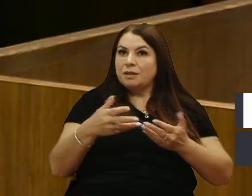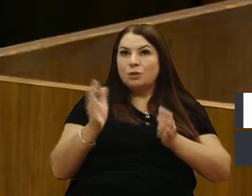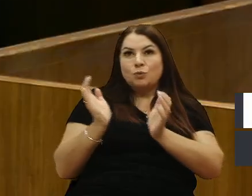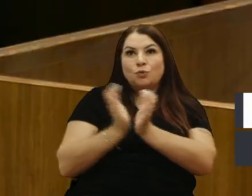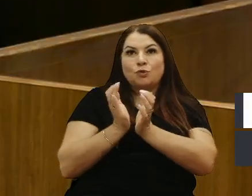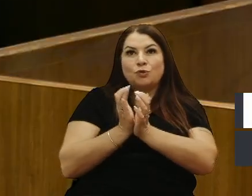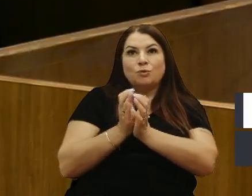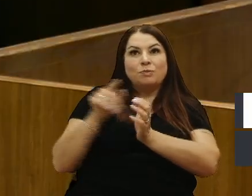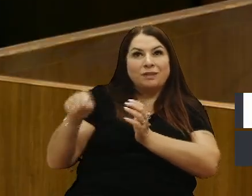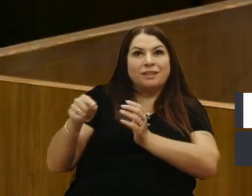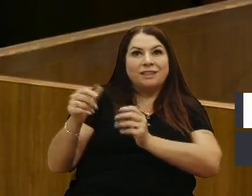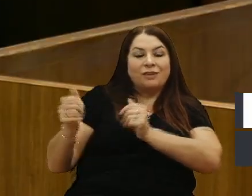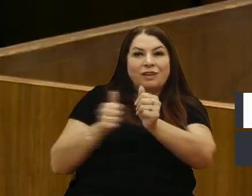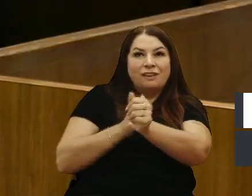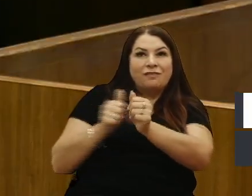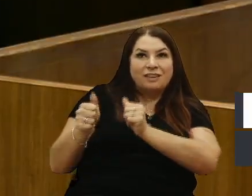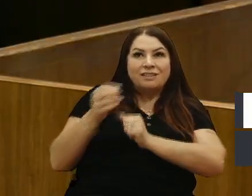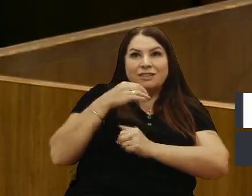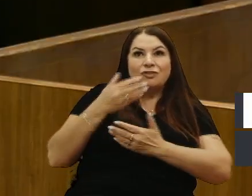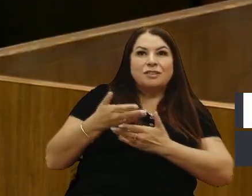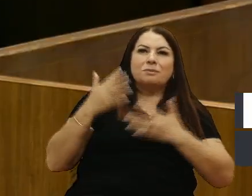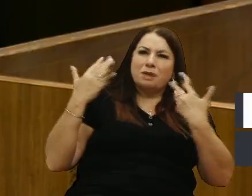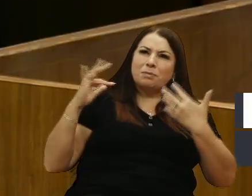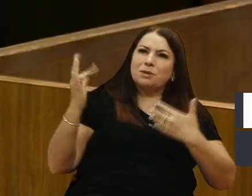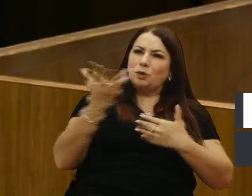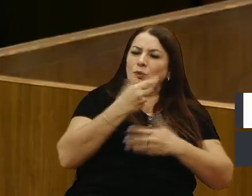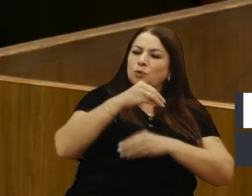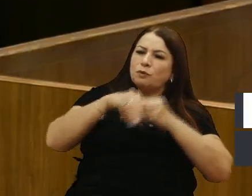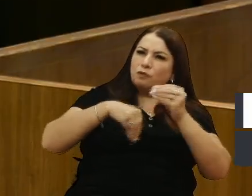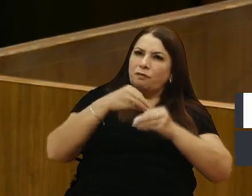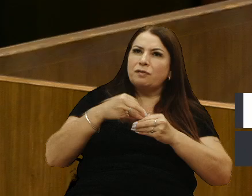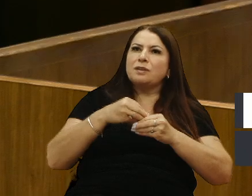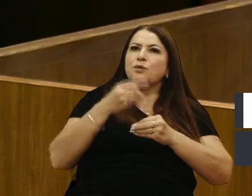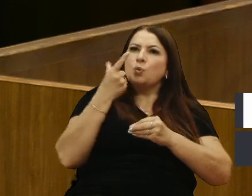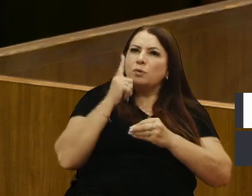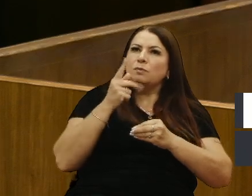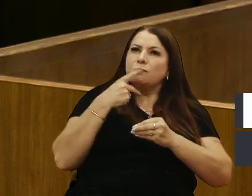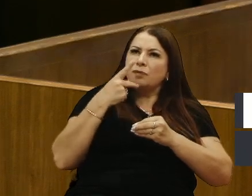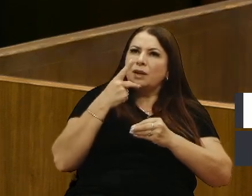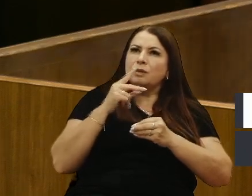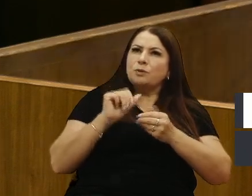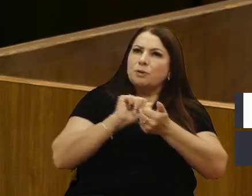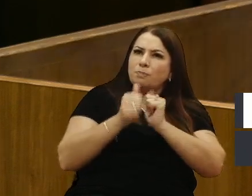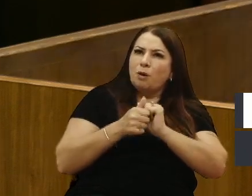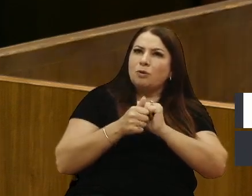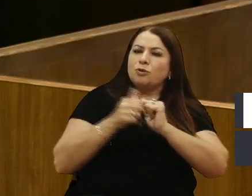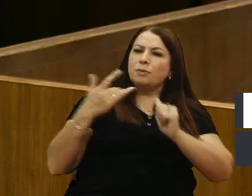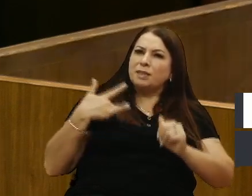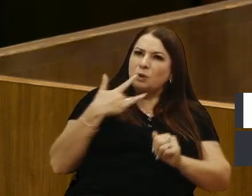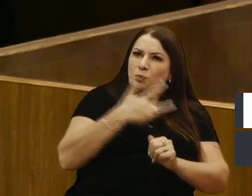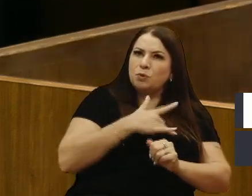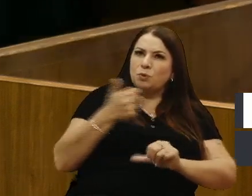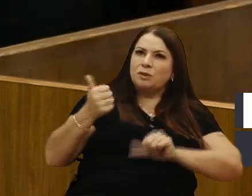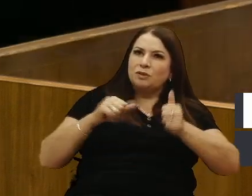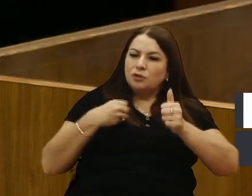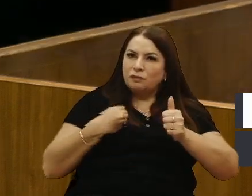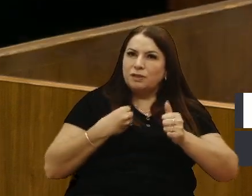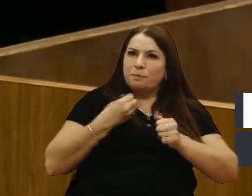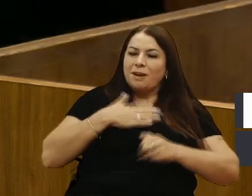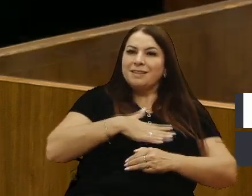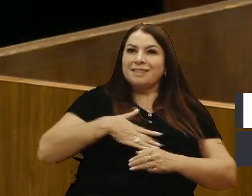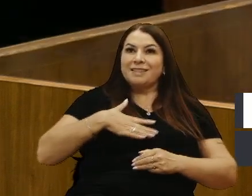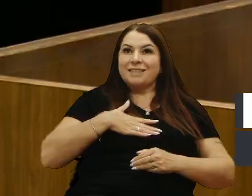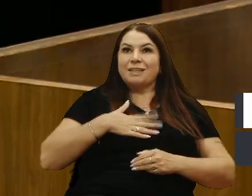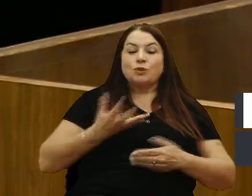turma do staff do Reveza. Ou seja, parabéns a todos os envolvidos, né, que conseguem falar sobre esporte, sobre saúde, sobre qualidade de vida, sobre bem-estar,